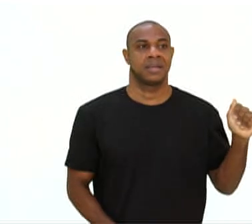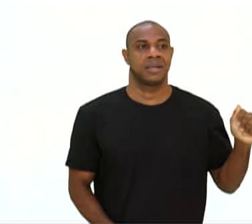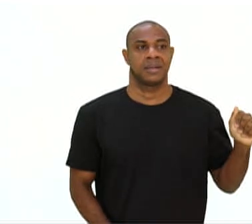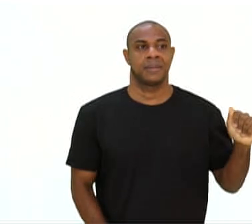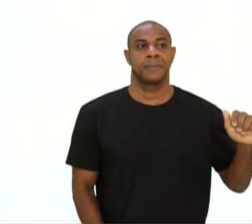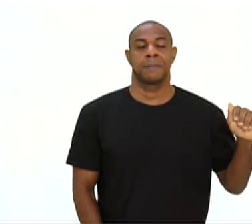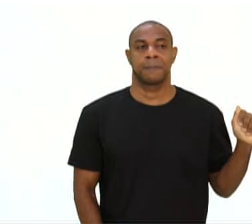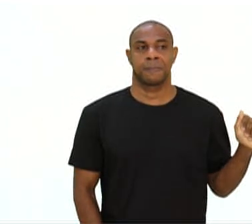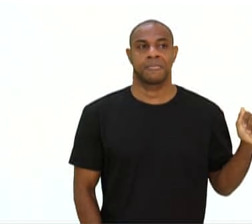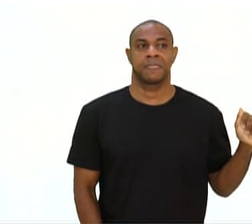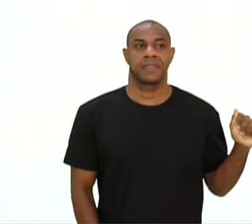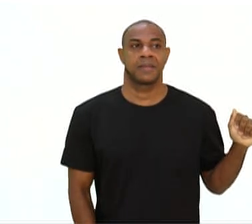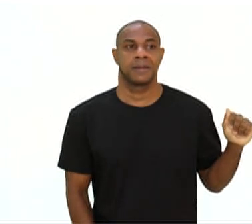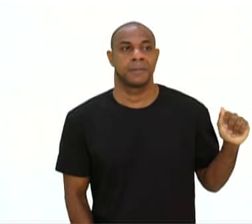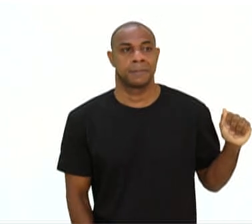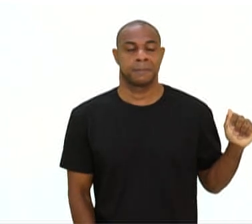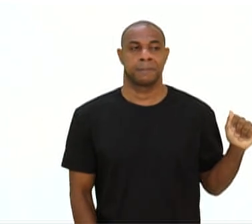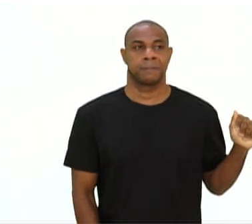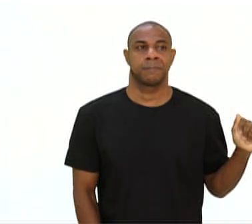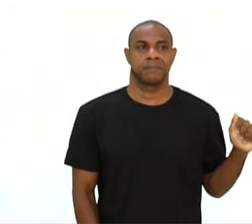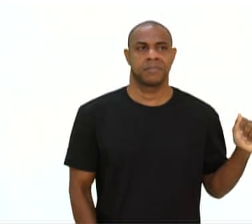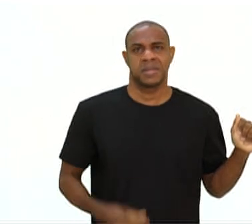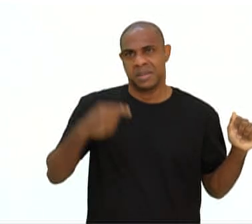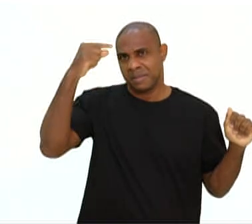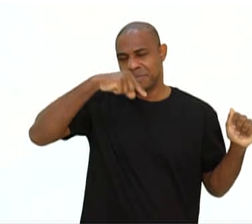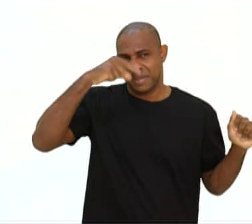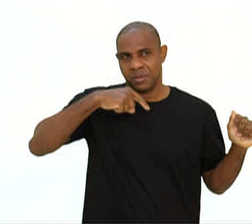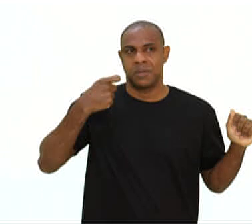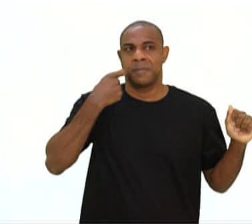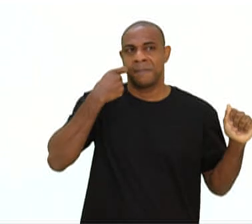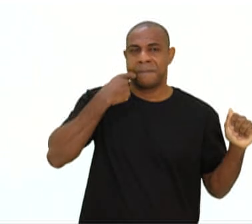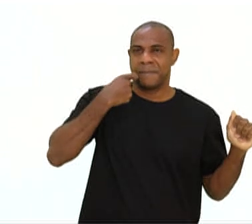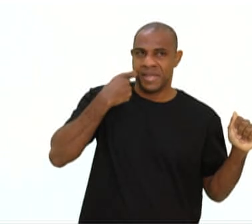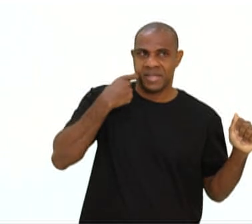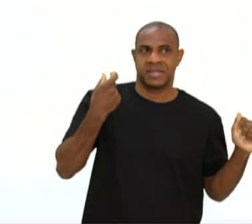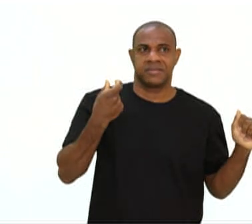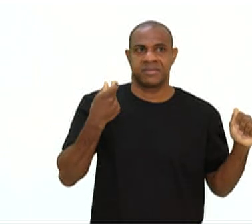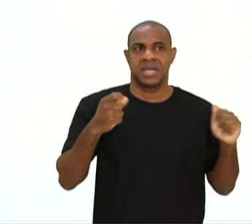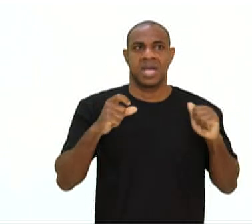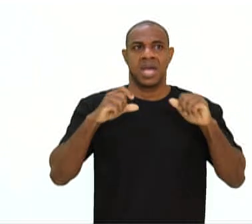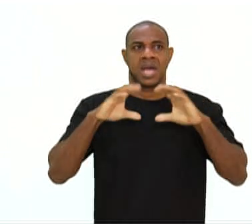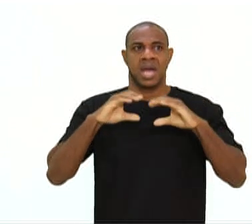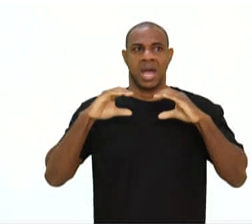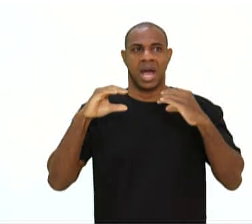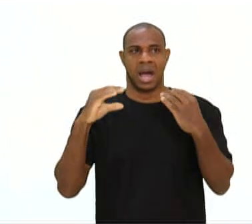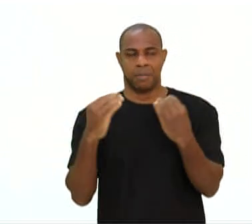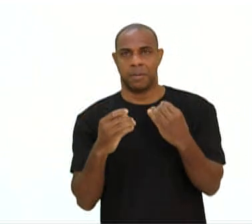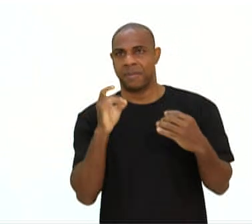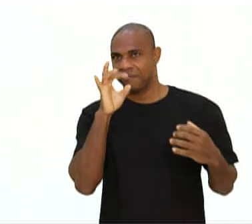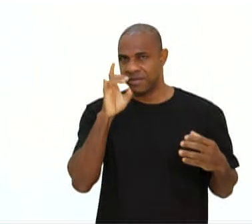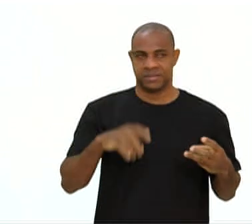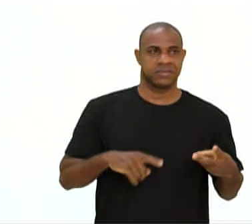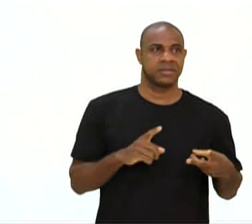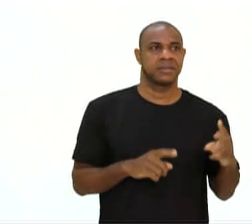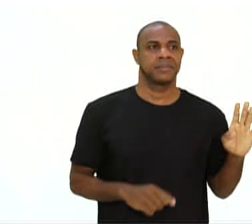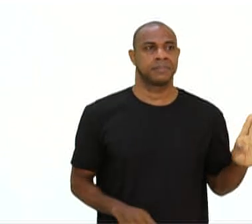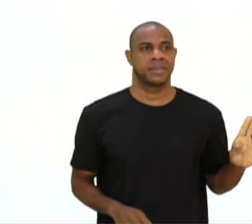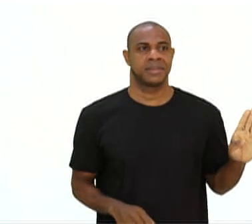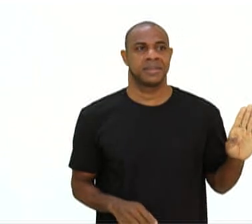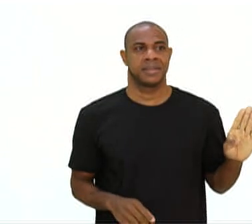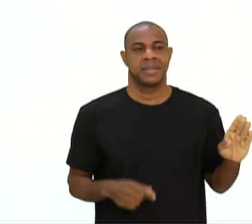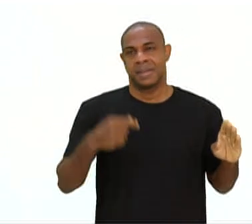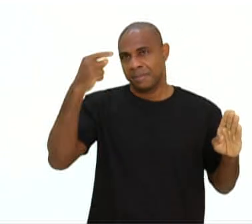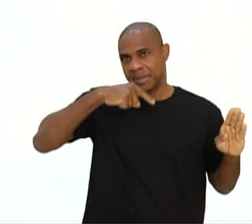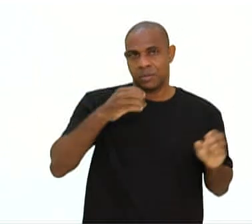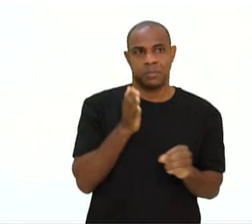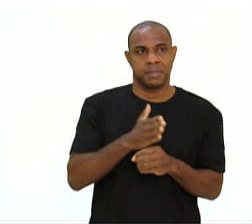cranberry pie. Então, peru, peixe e abobrinha, ou abóbora verde, peru, batata